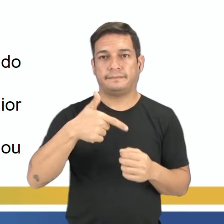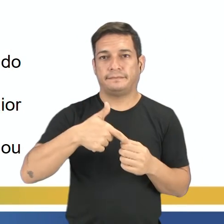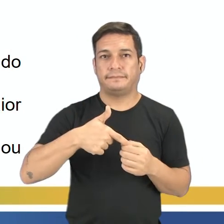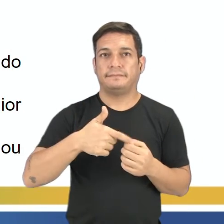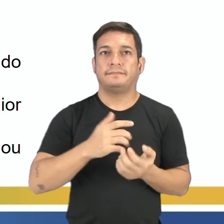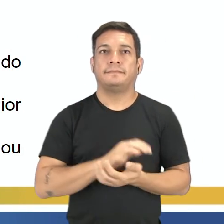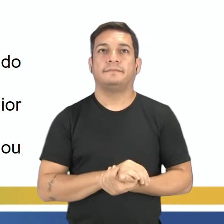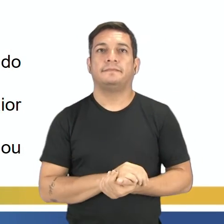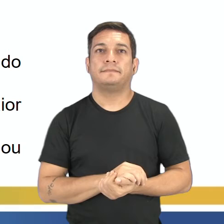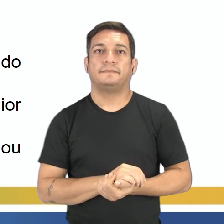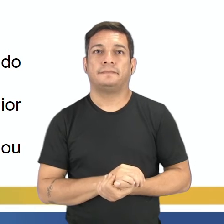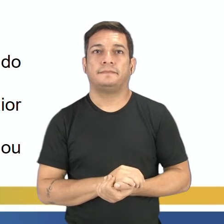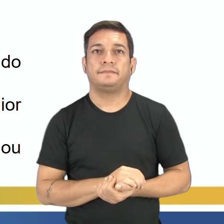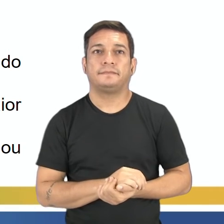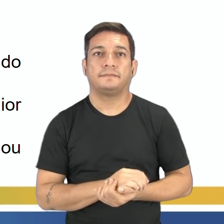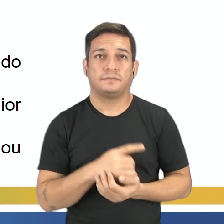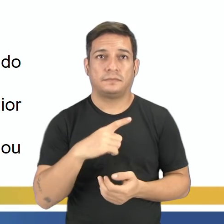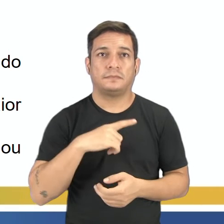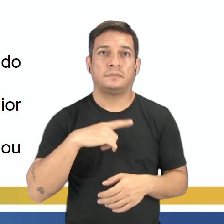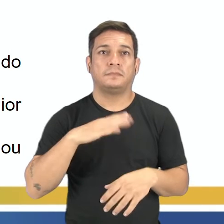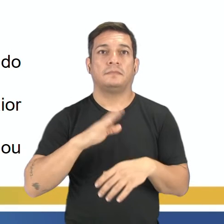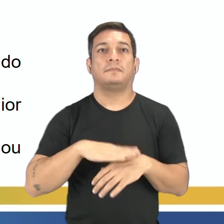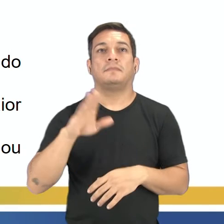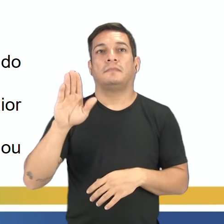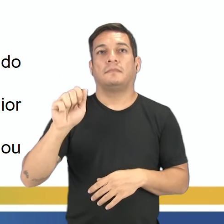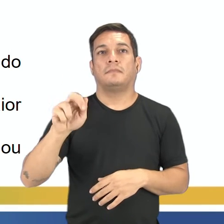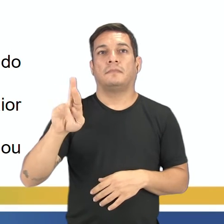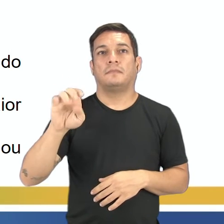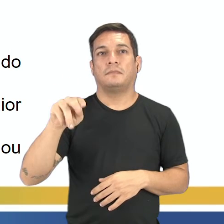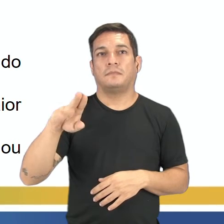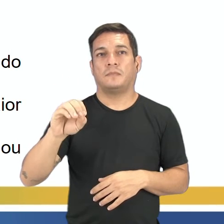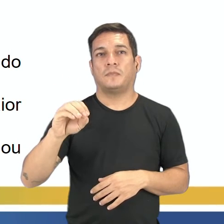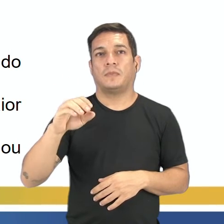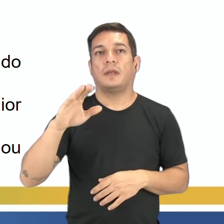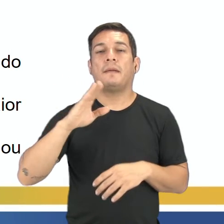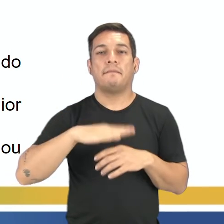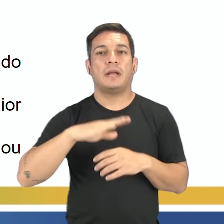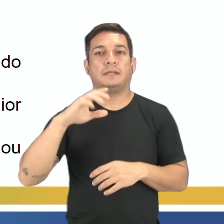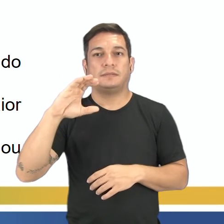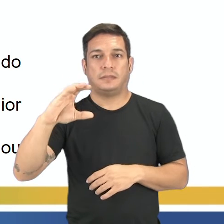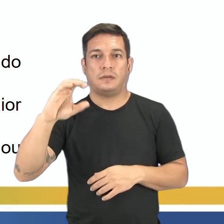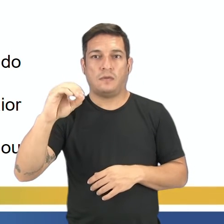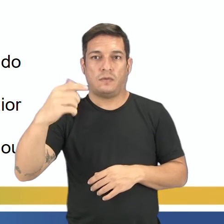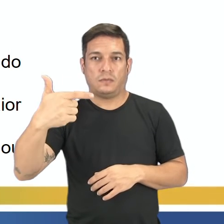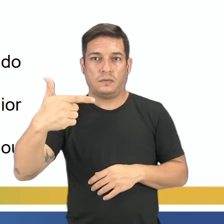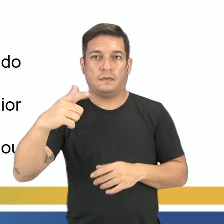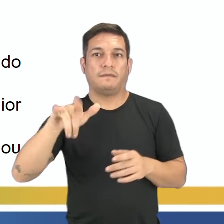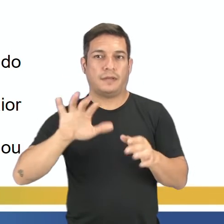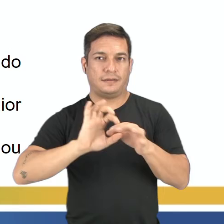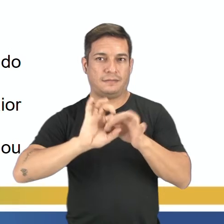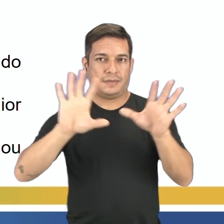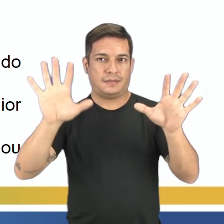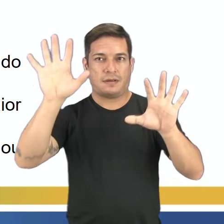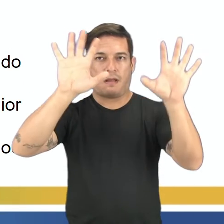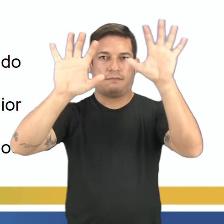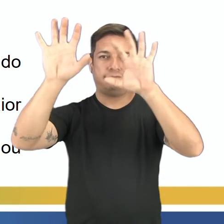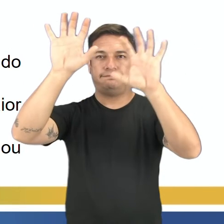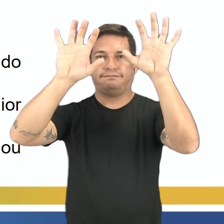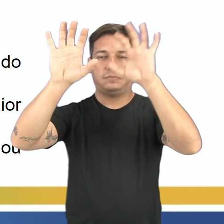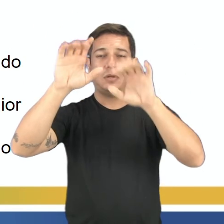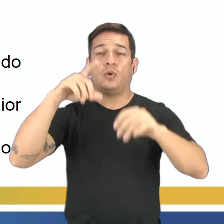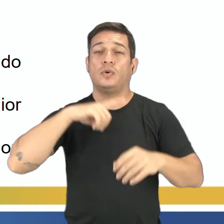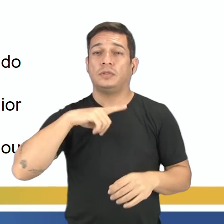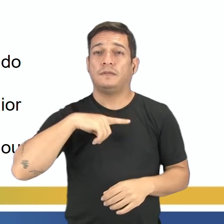combustível. Aquele combustível que tiver mais carbono, mais CO2 ele vai liberar para a atmosfera. Aquele combustível que